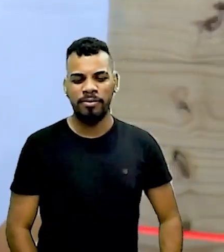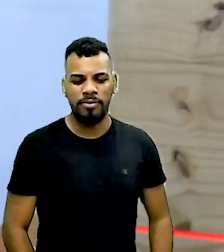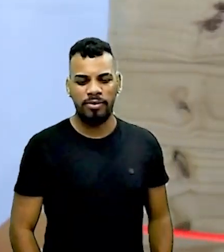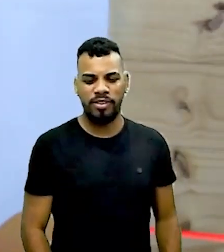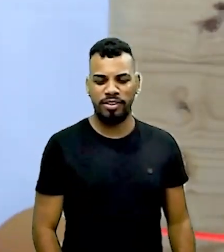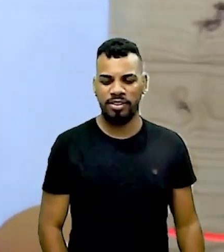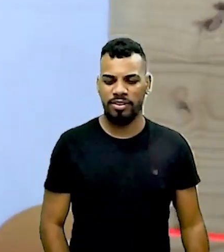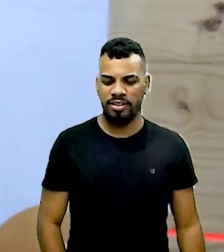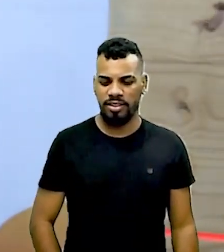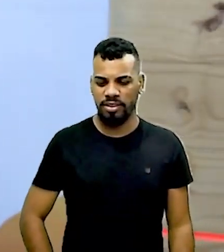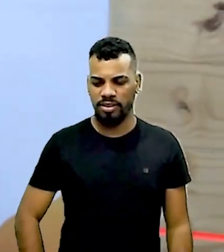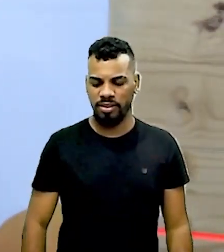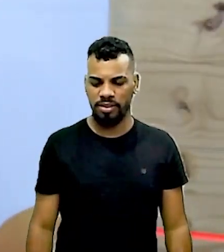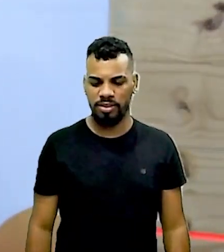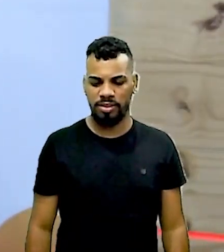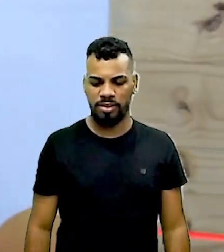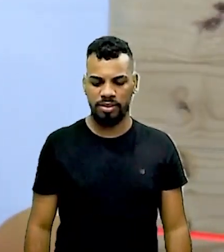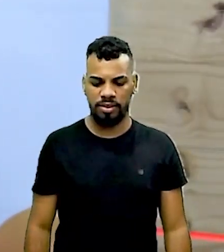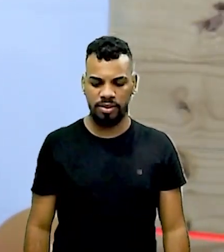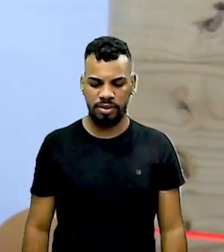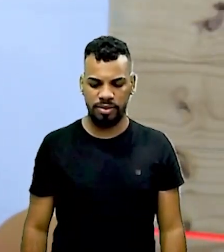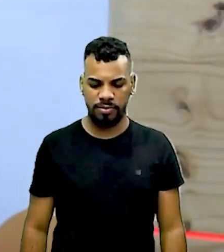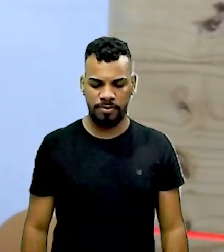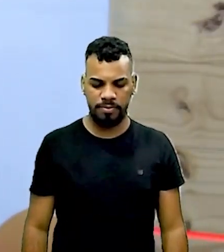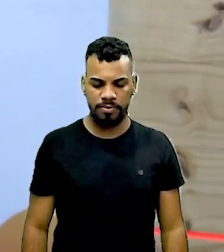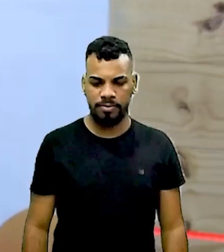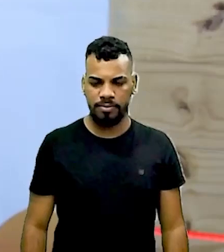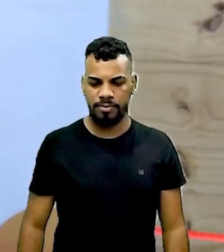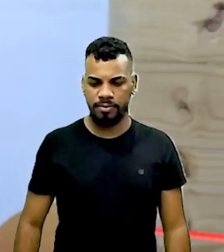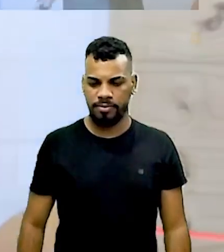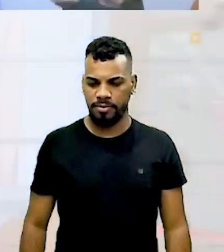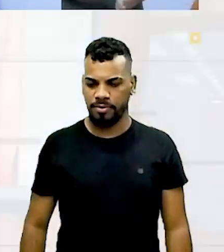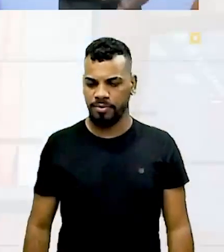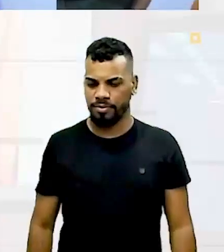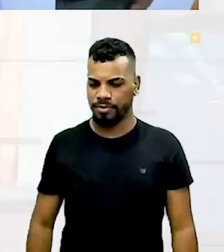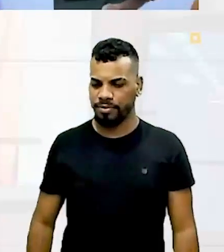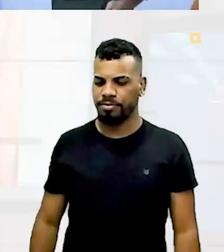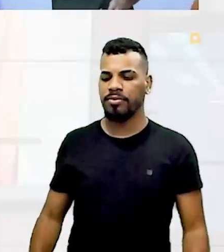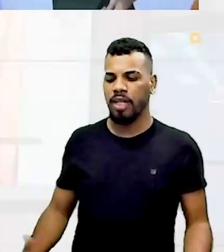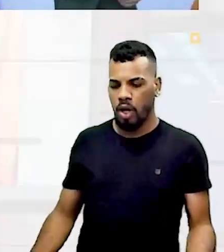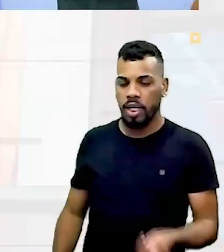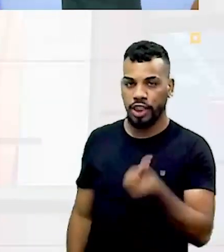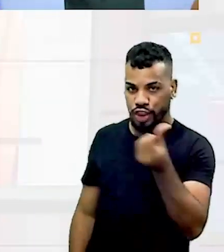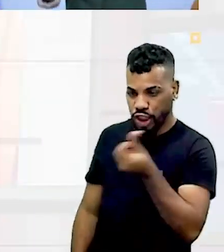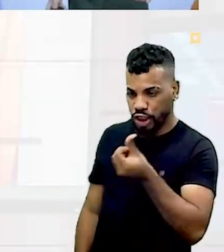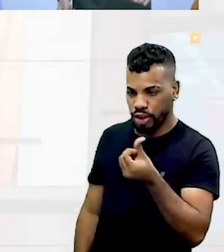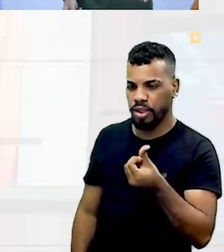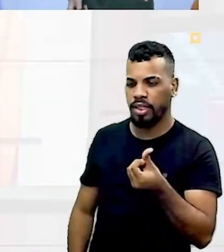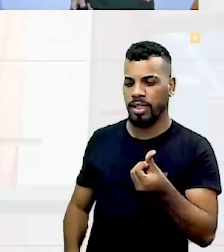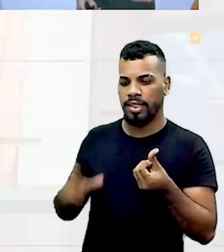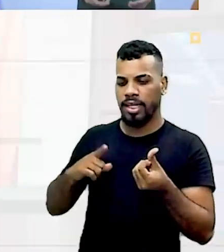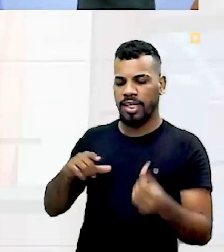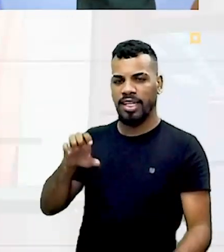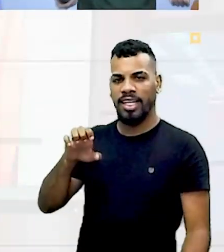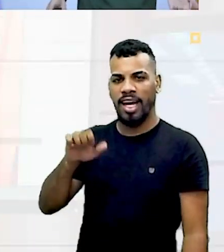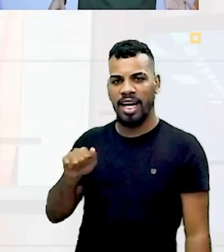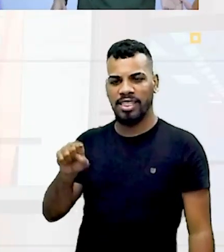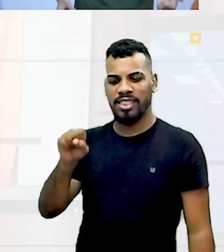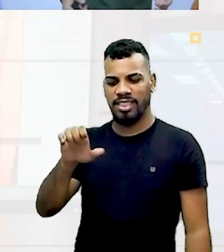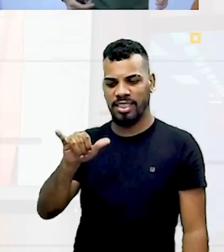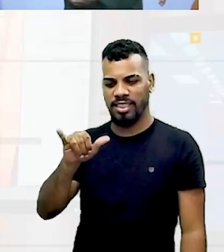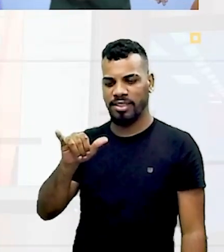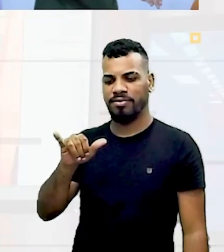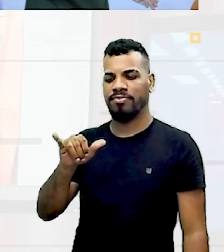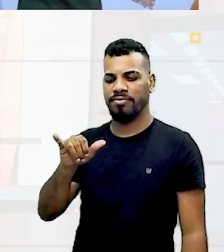Continuando com o sexto princípio, ele é o conceito do easy in e easy out. O que seria easy in e easy